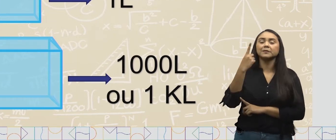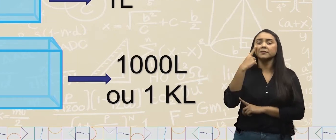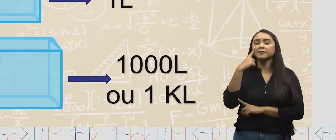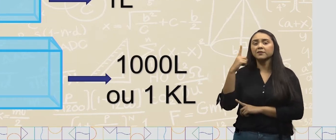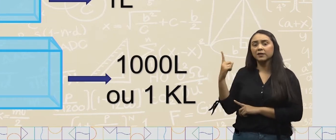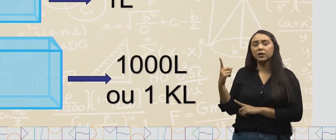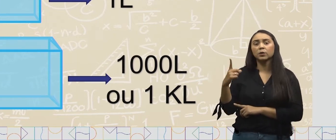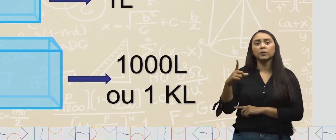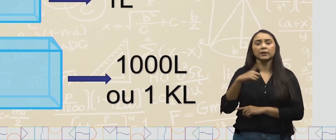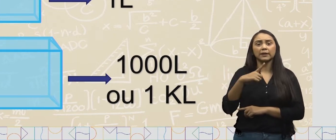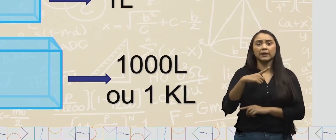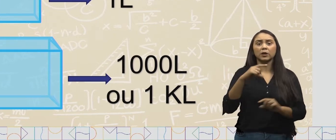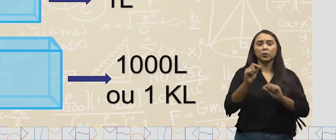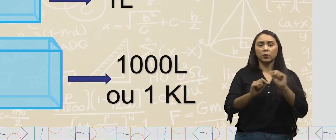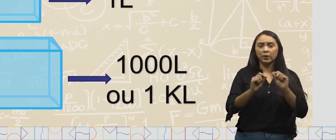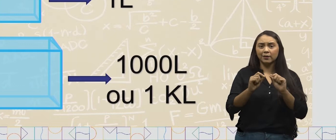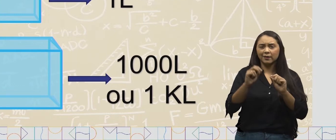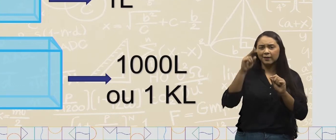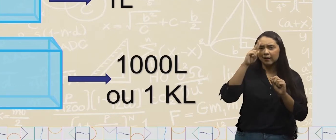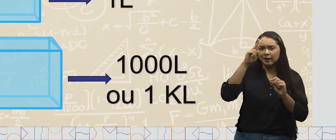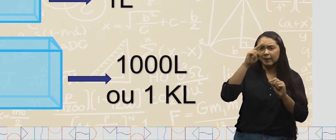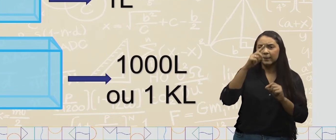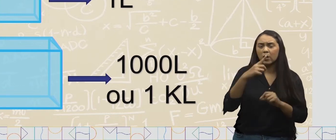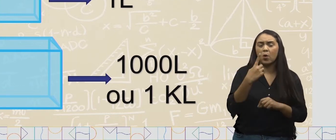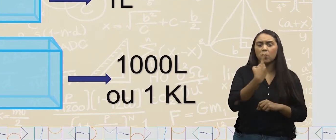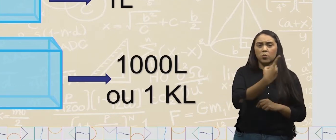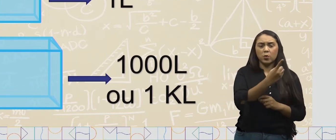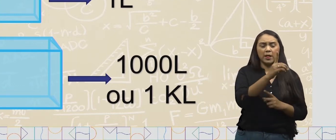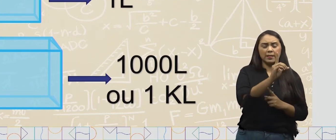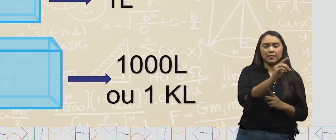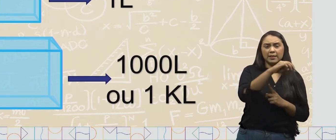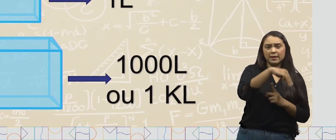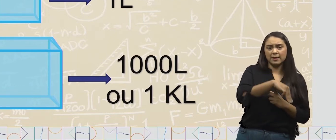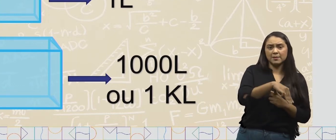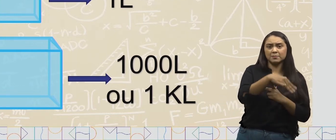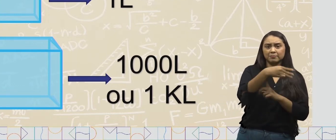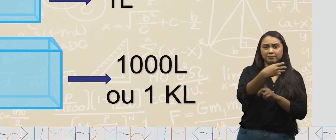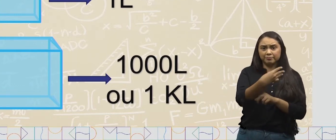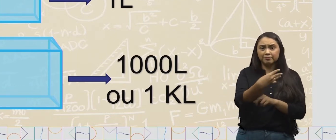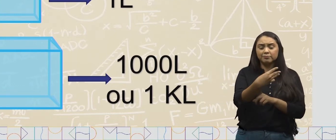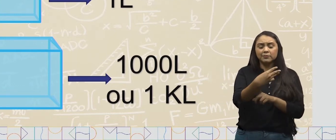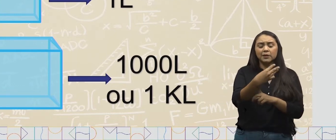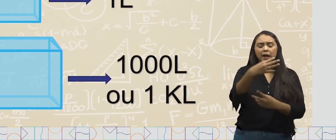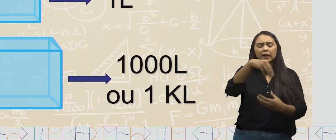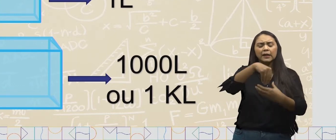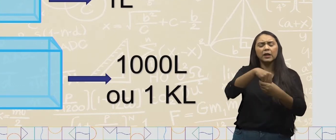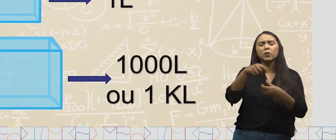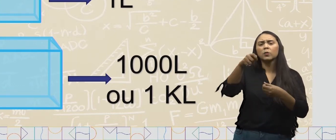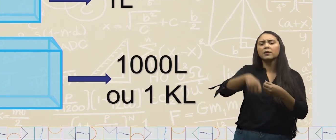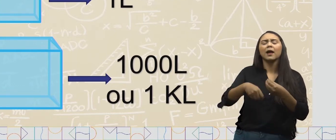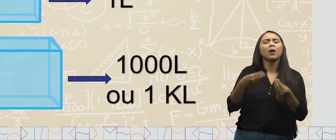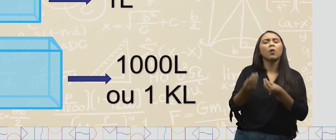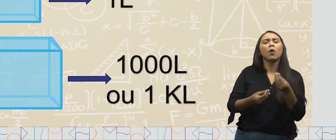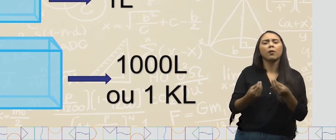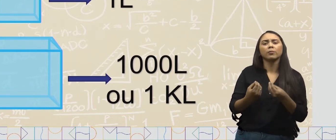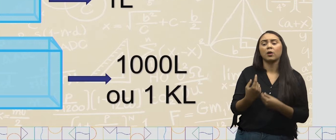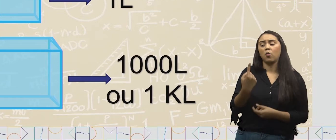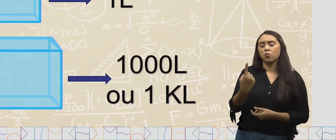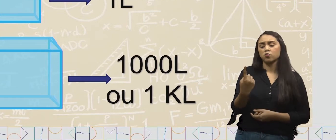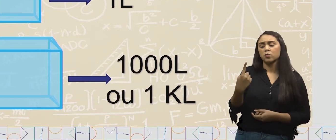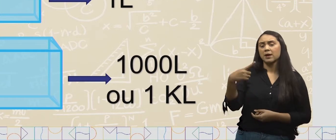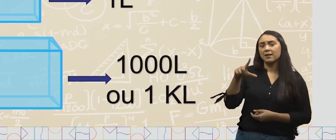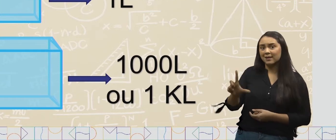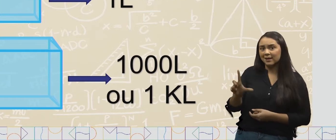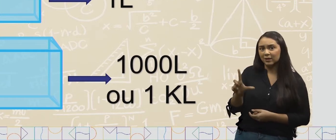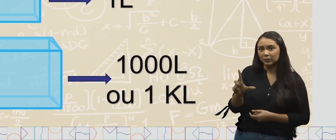1 decímetro cúbico, preste bem atenção, 1 dm elevado a 3 cabe exatamente um